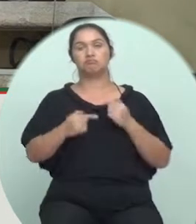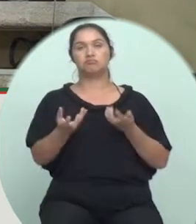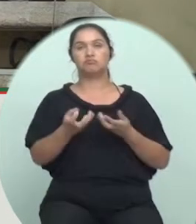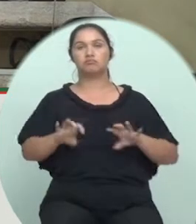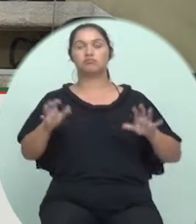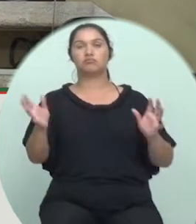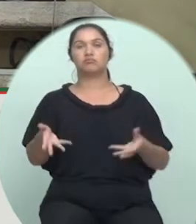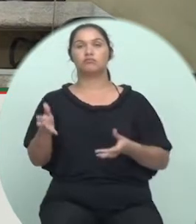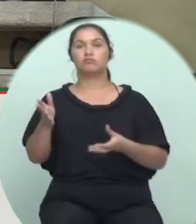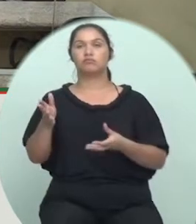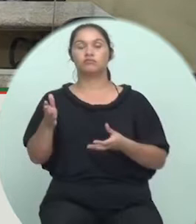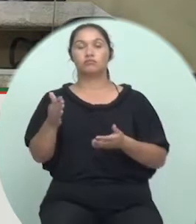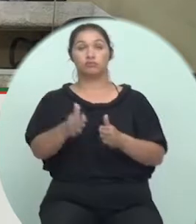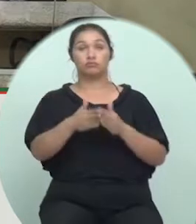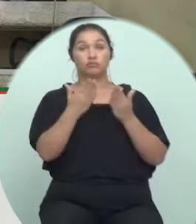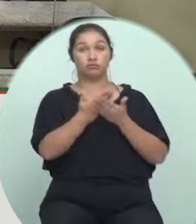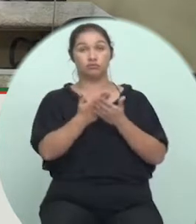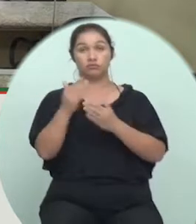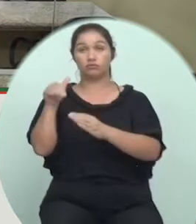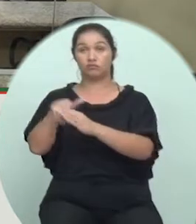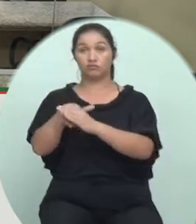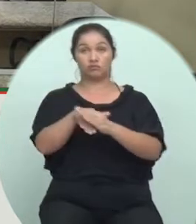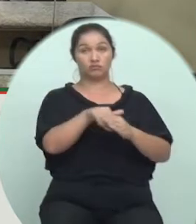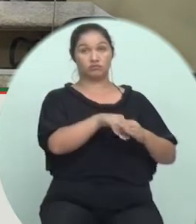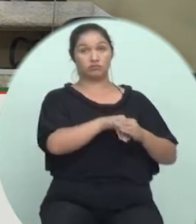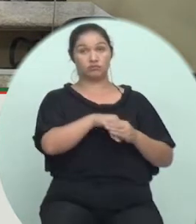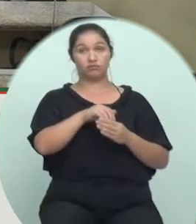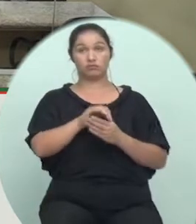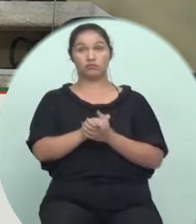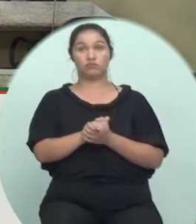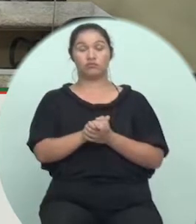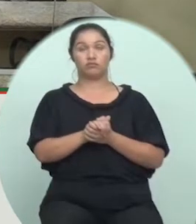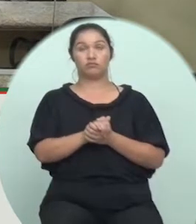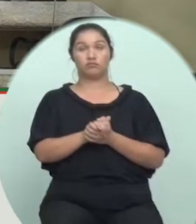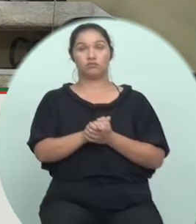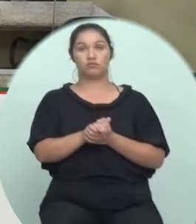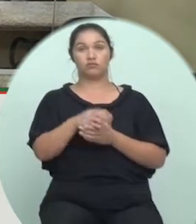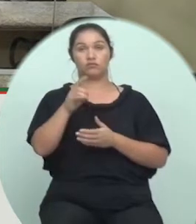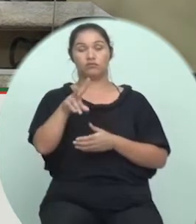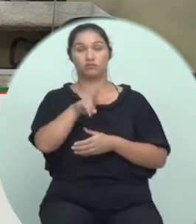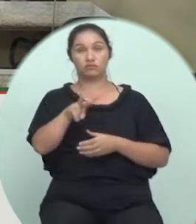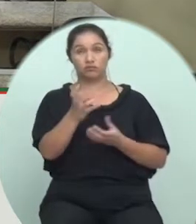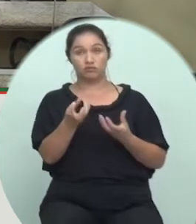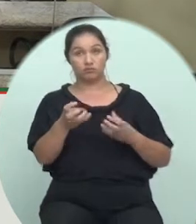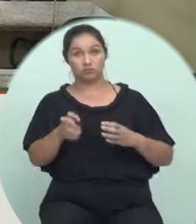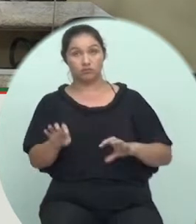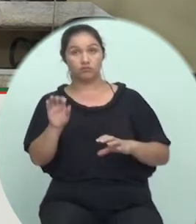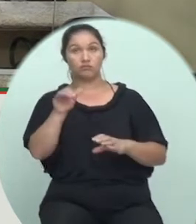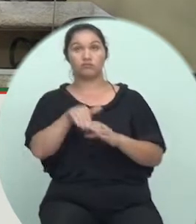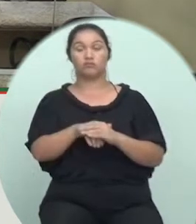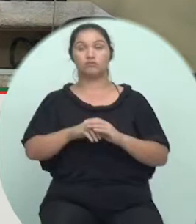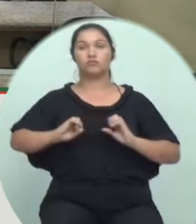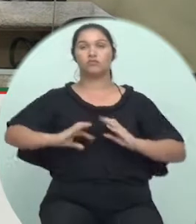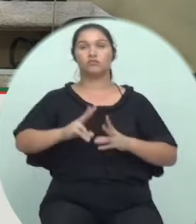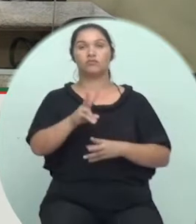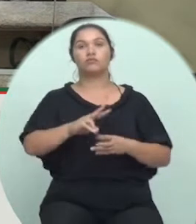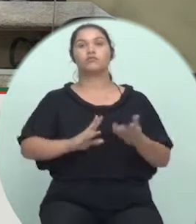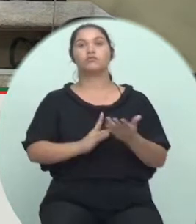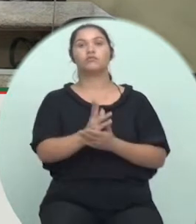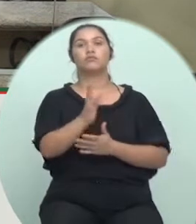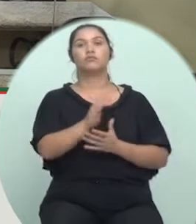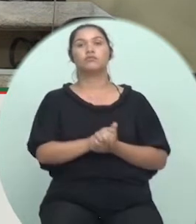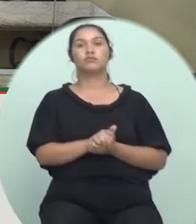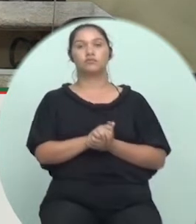queira discutir, o requerimento está em votação. Os contrários se manifestem. Aprovado por